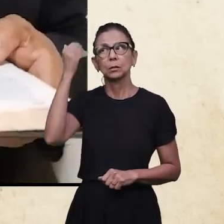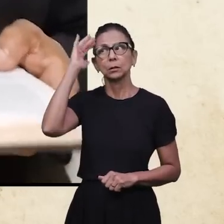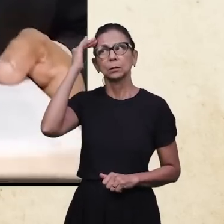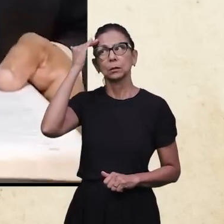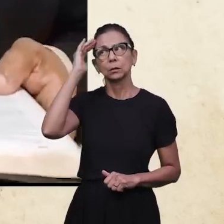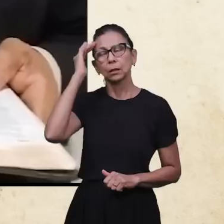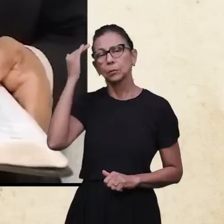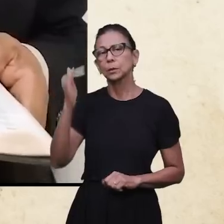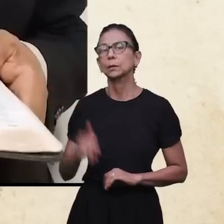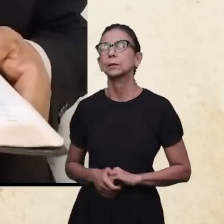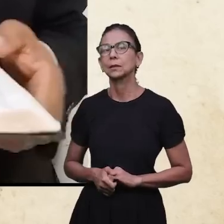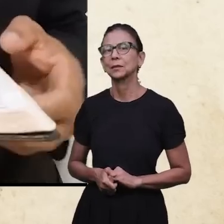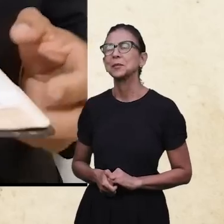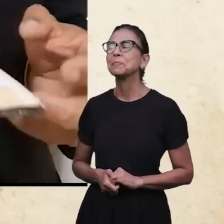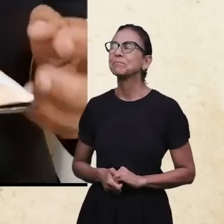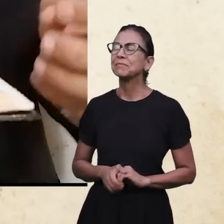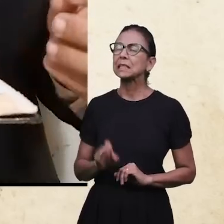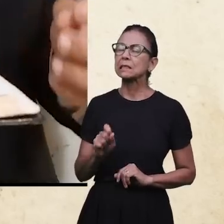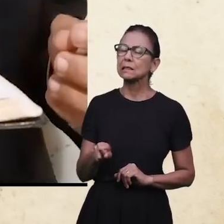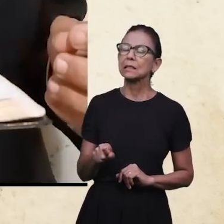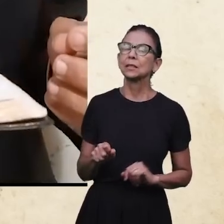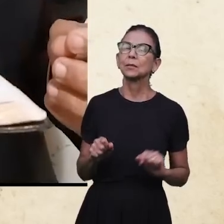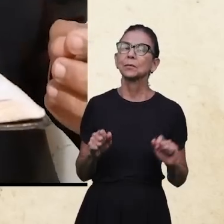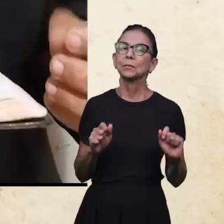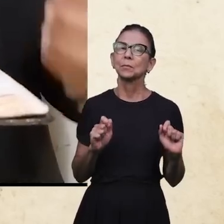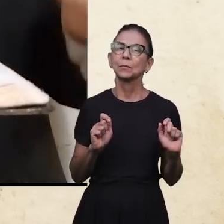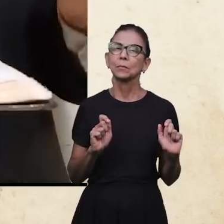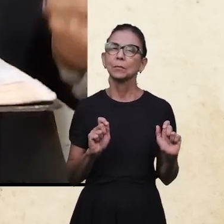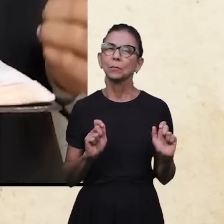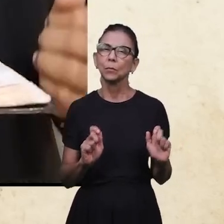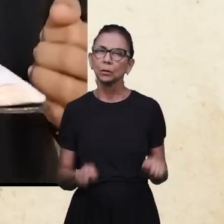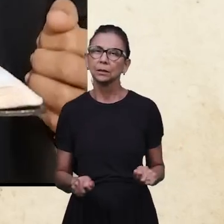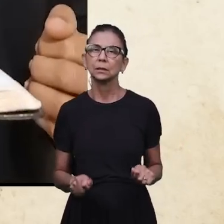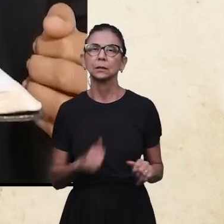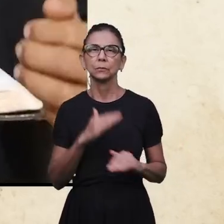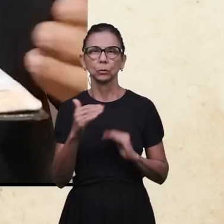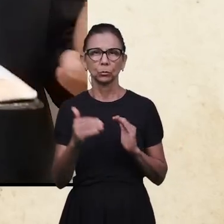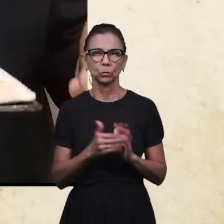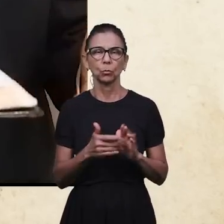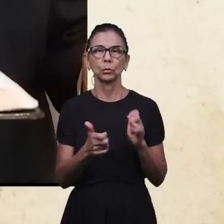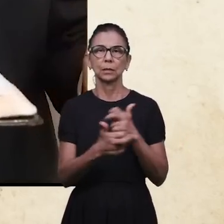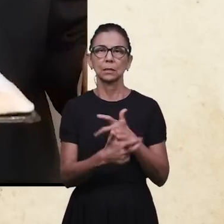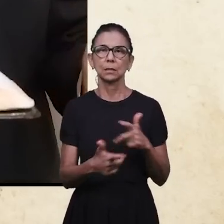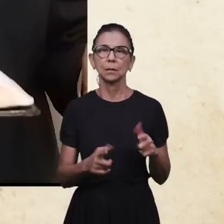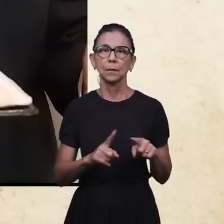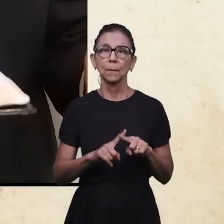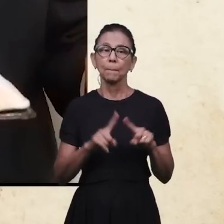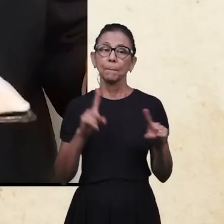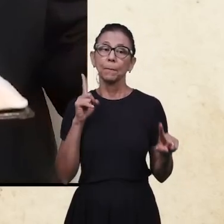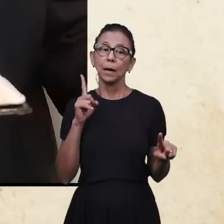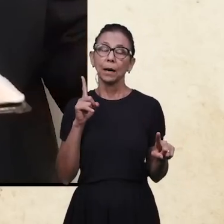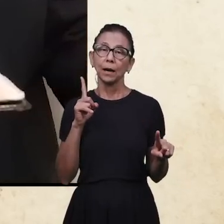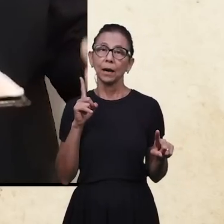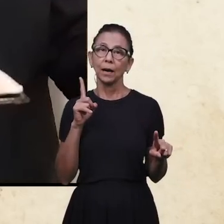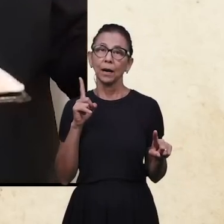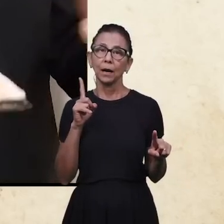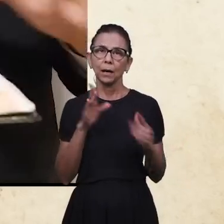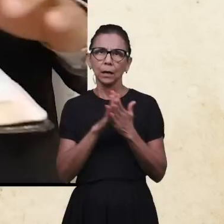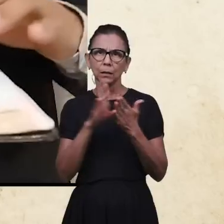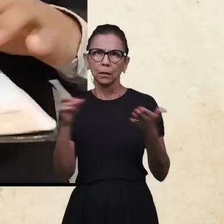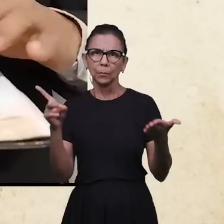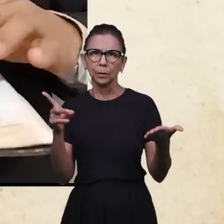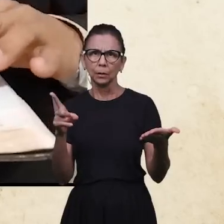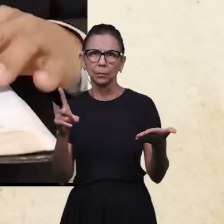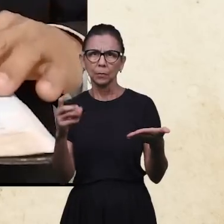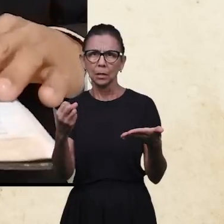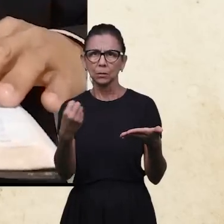pleno entendimento de que nós podemos fazer todas as coisas, mas ao olhar